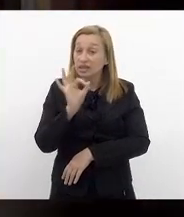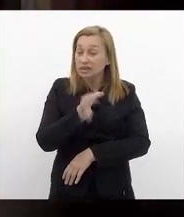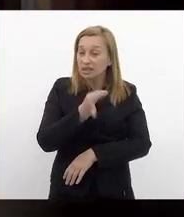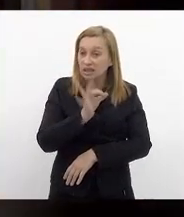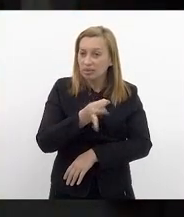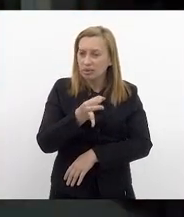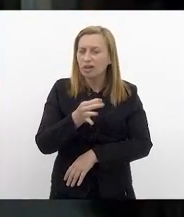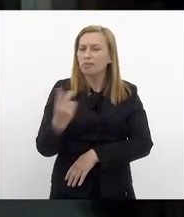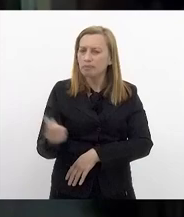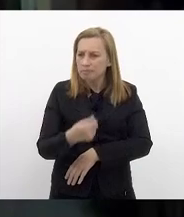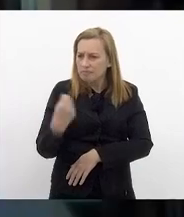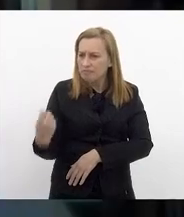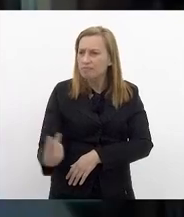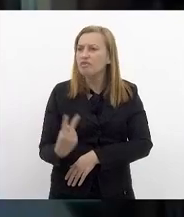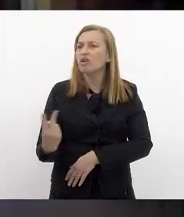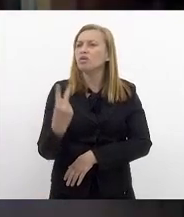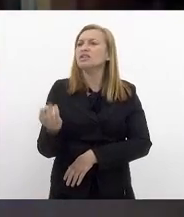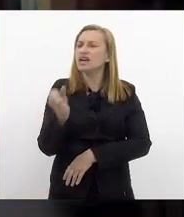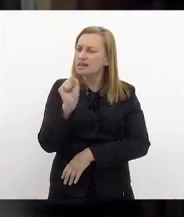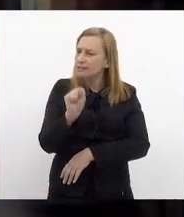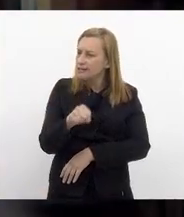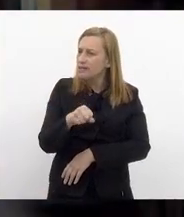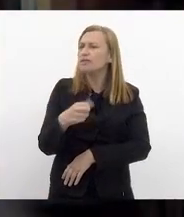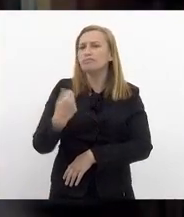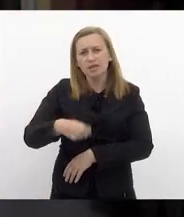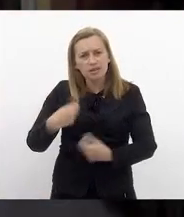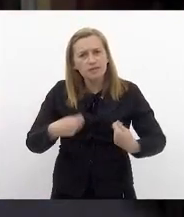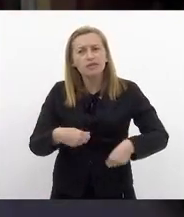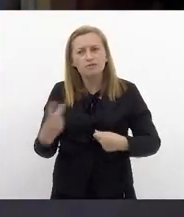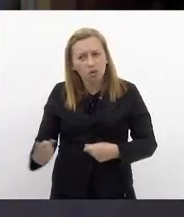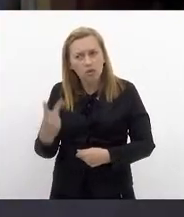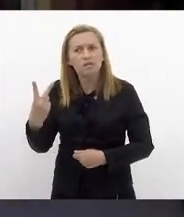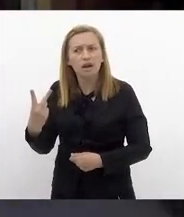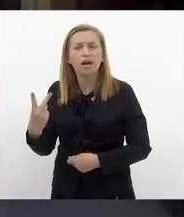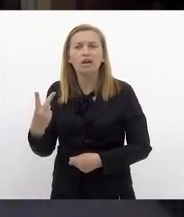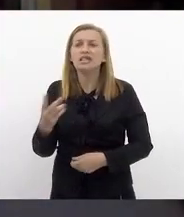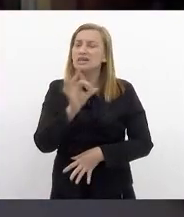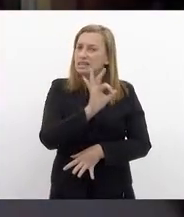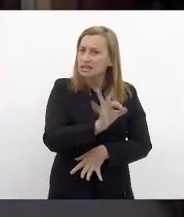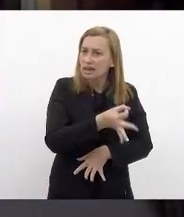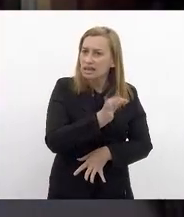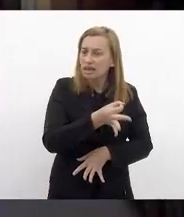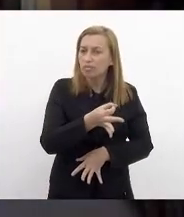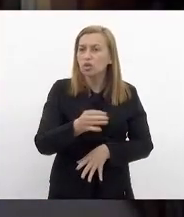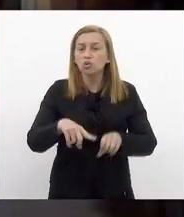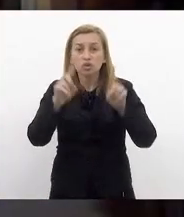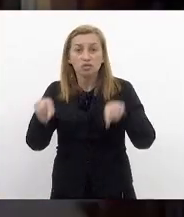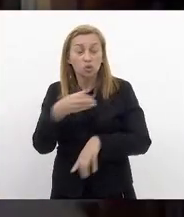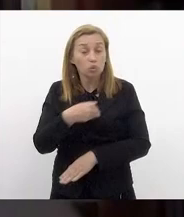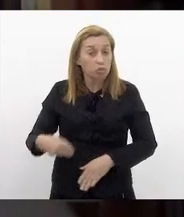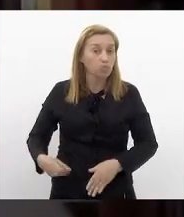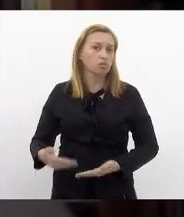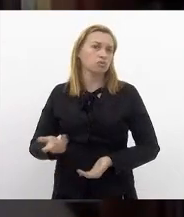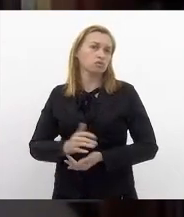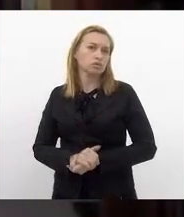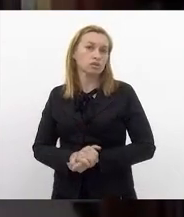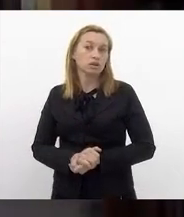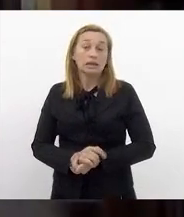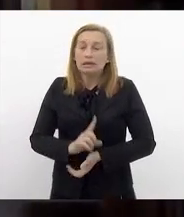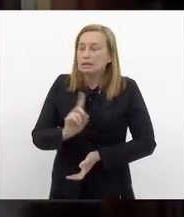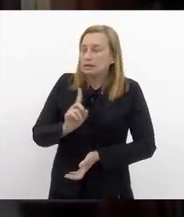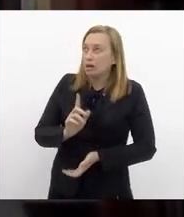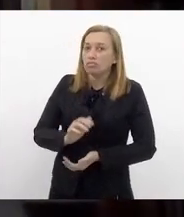se valorizar. Tem que se valorizar exatamente o servidor público. E